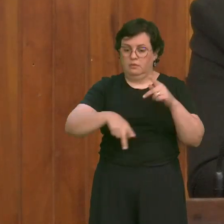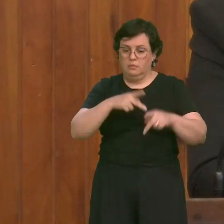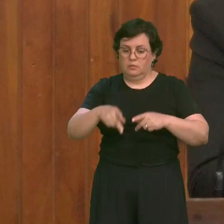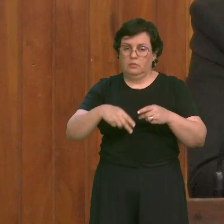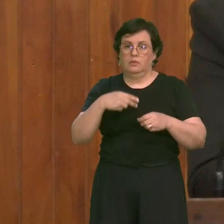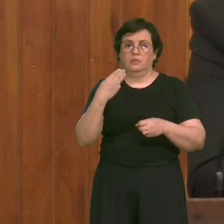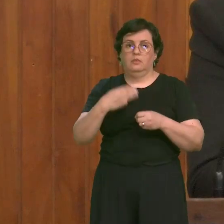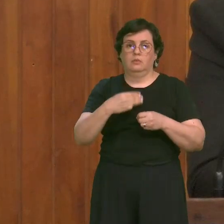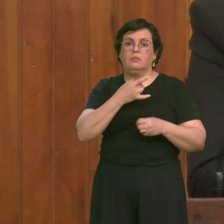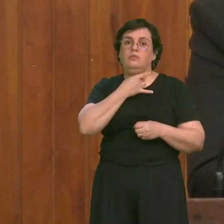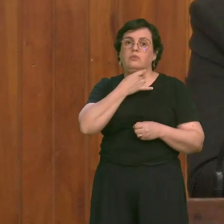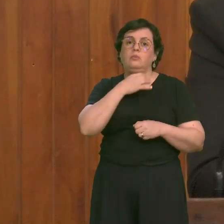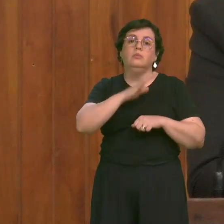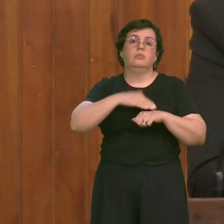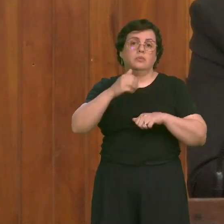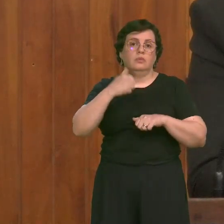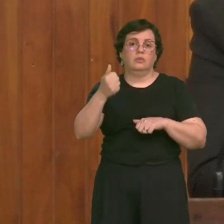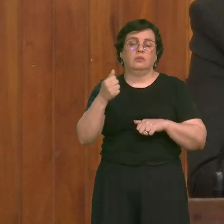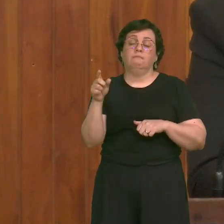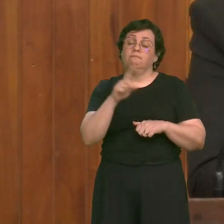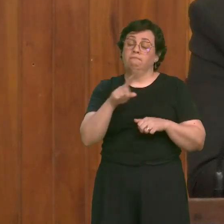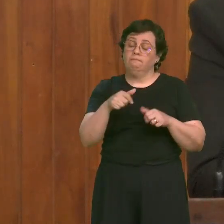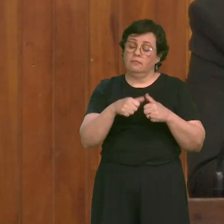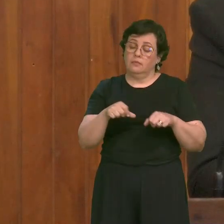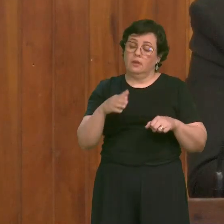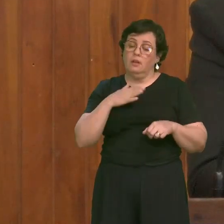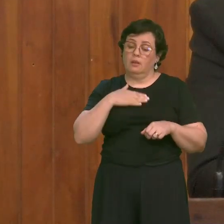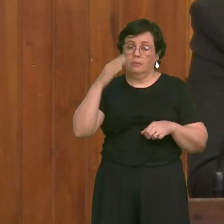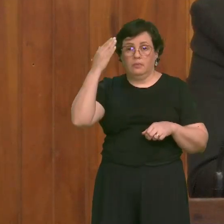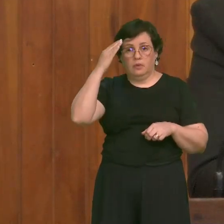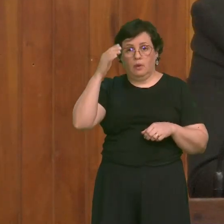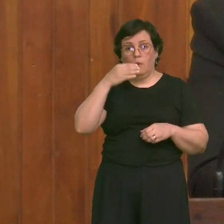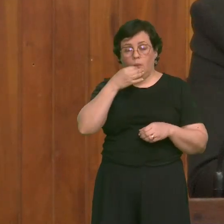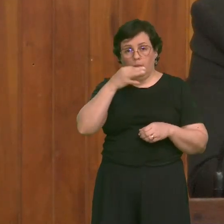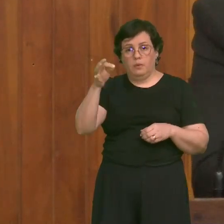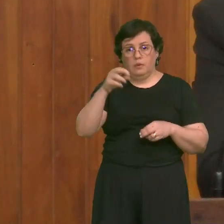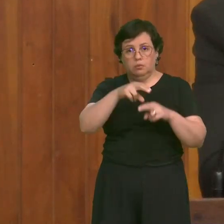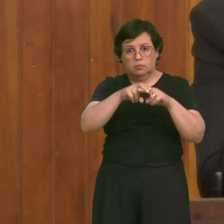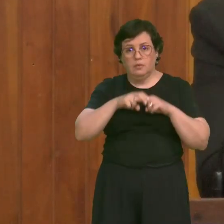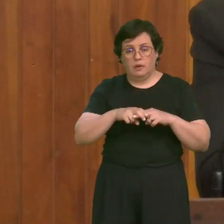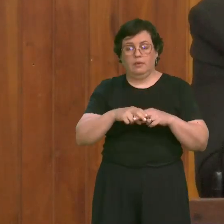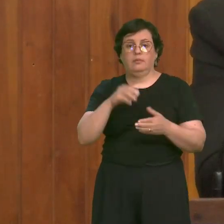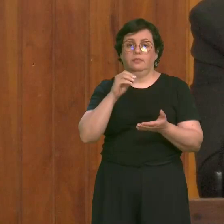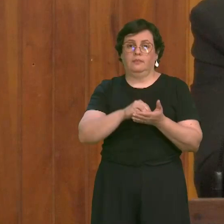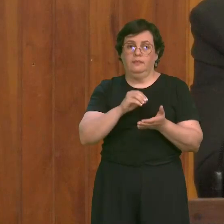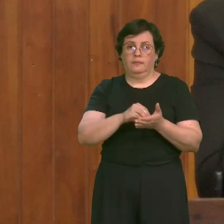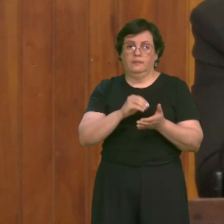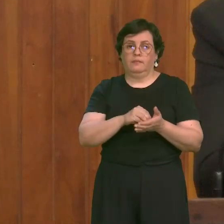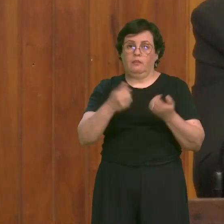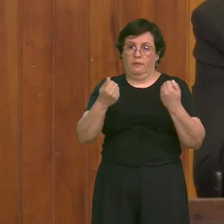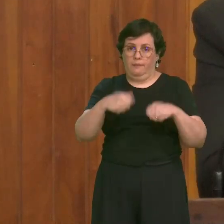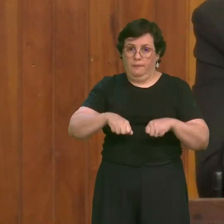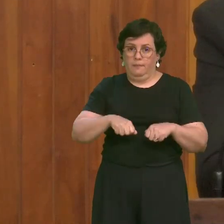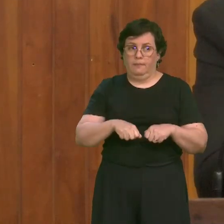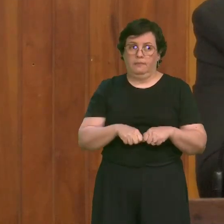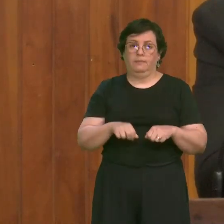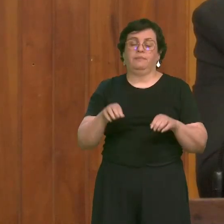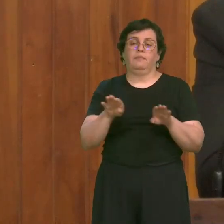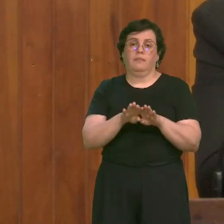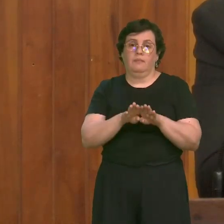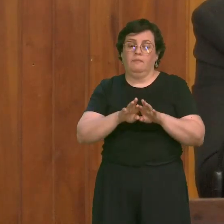cidadãos de Marília estaria melhor não está no meu entender por incompetência e várias